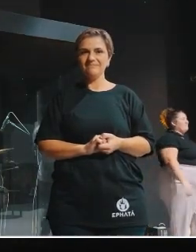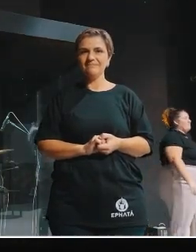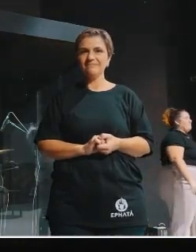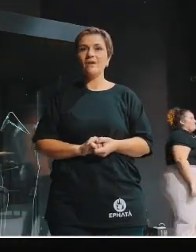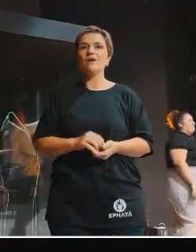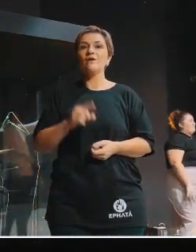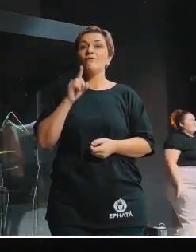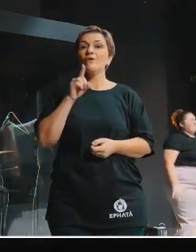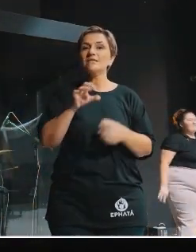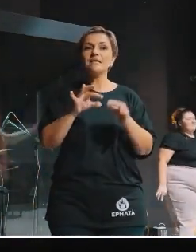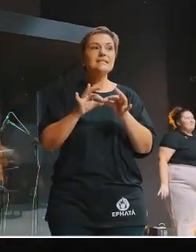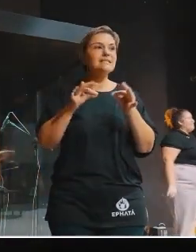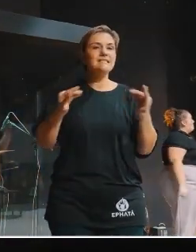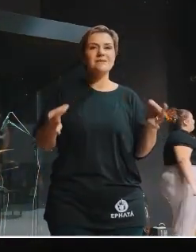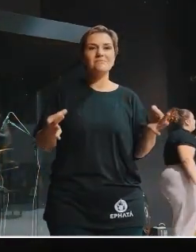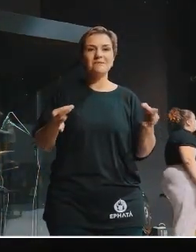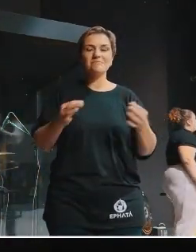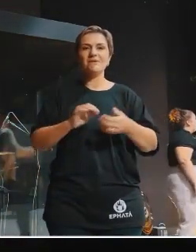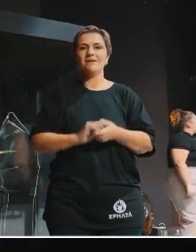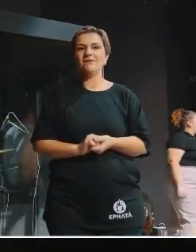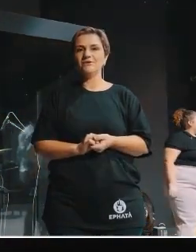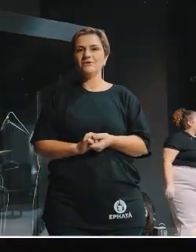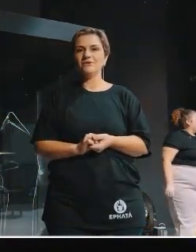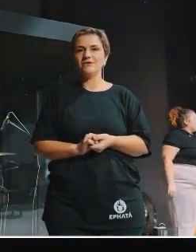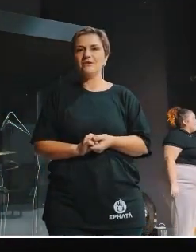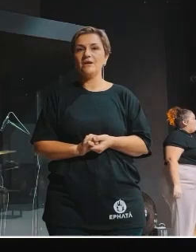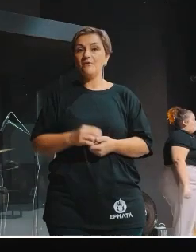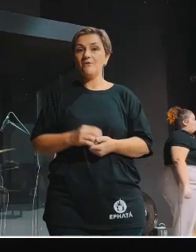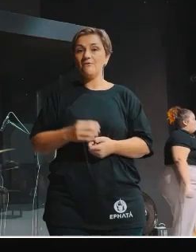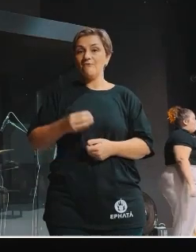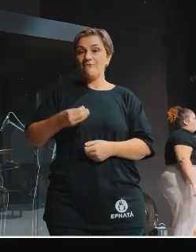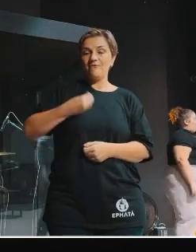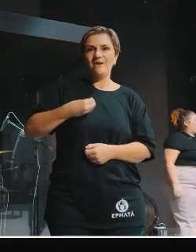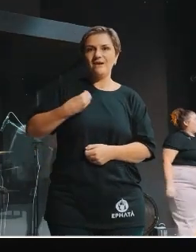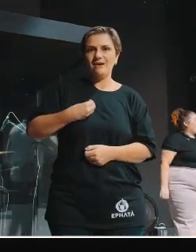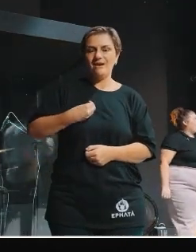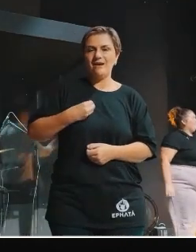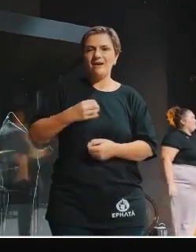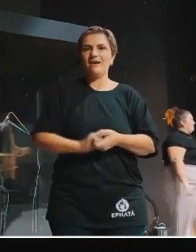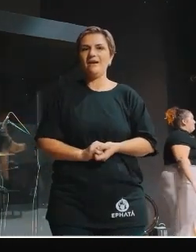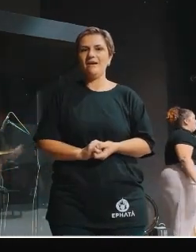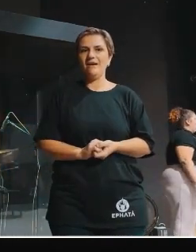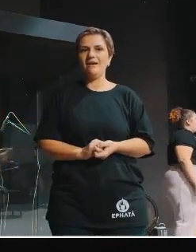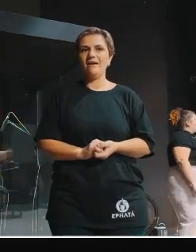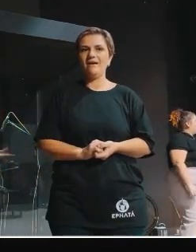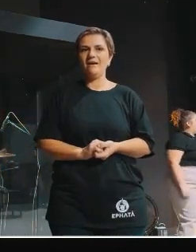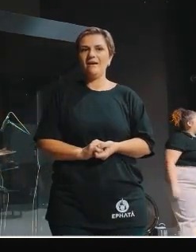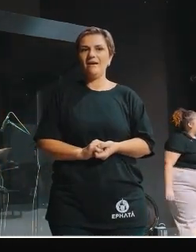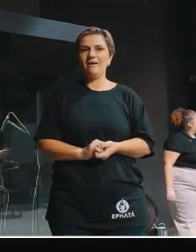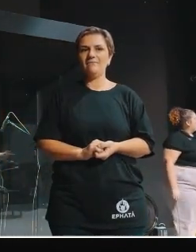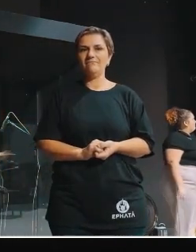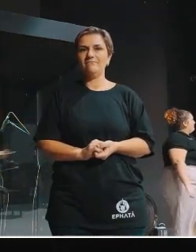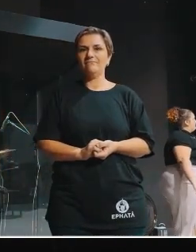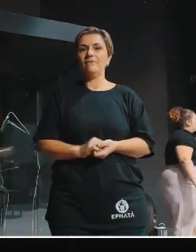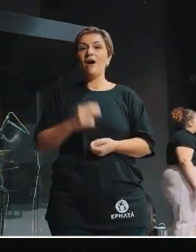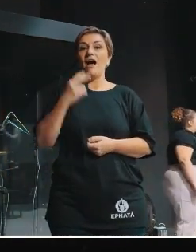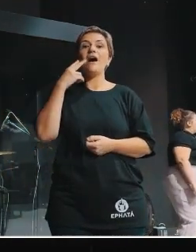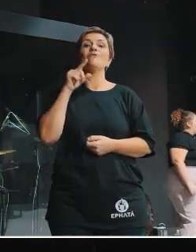Você simplesmente olhará e verá o castigo dos ímpios.